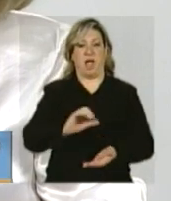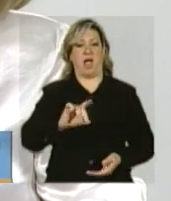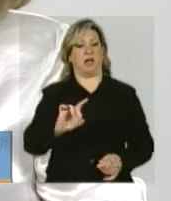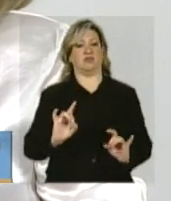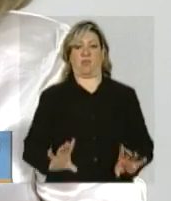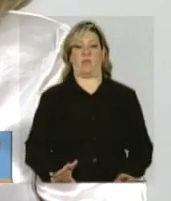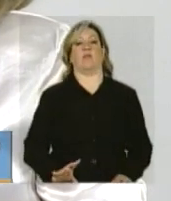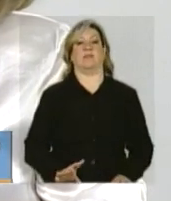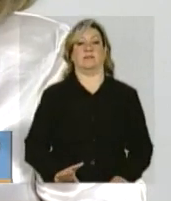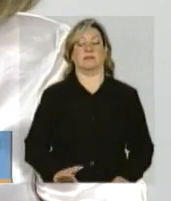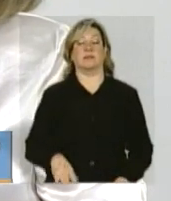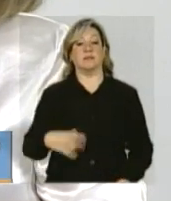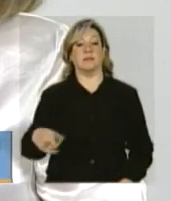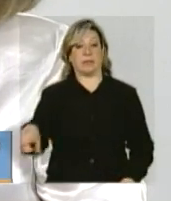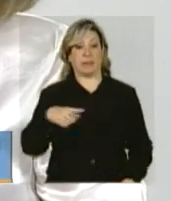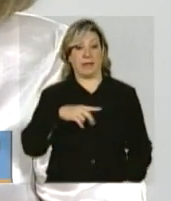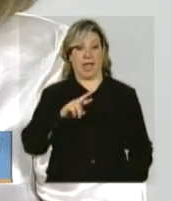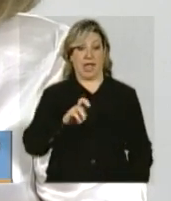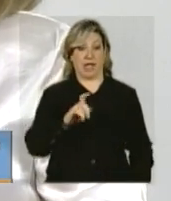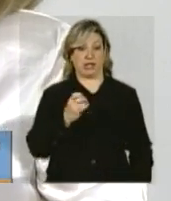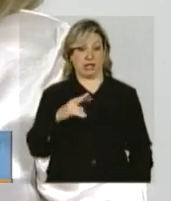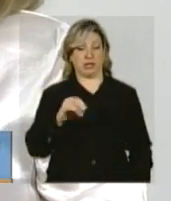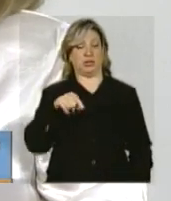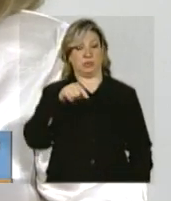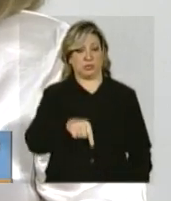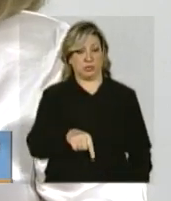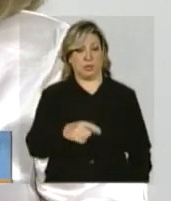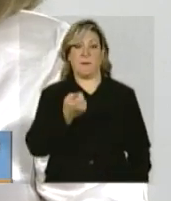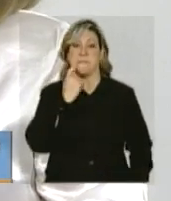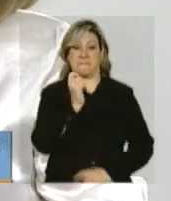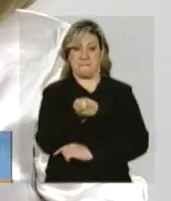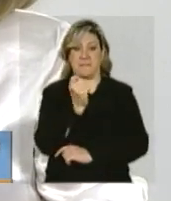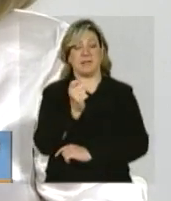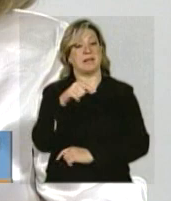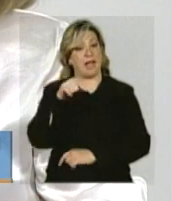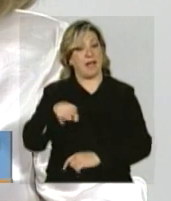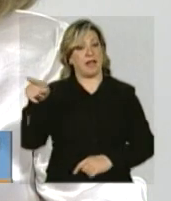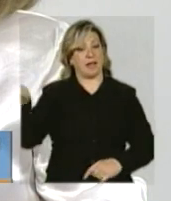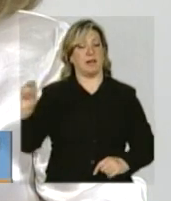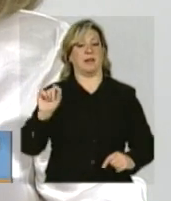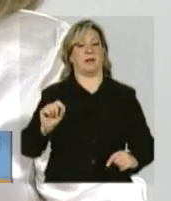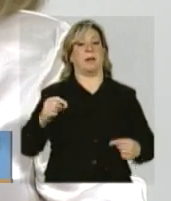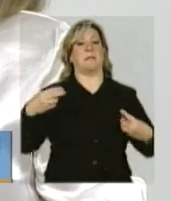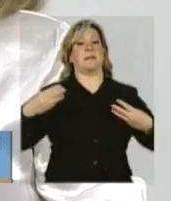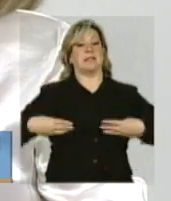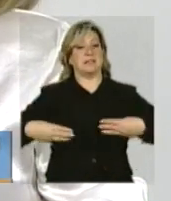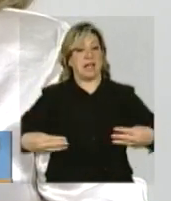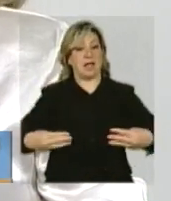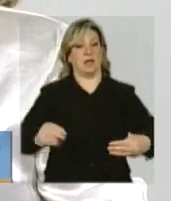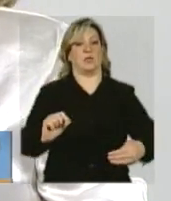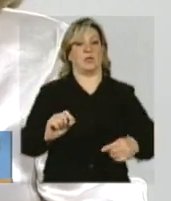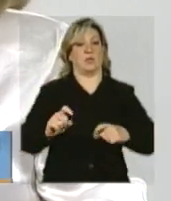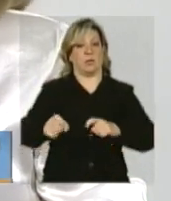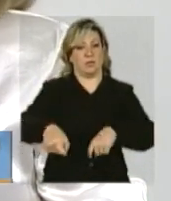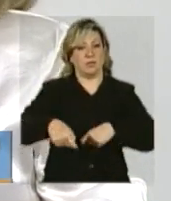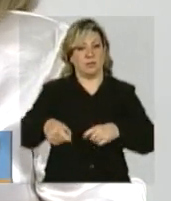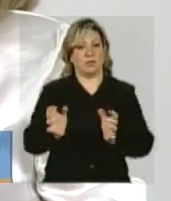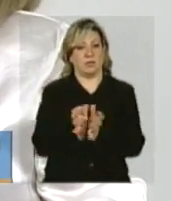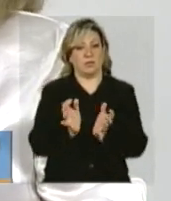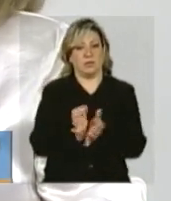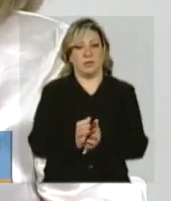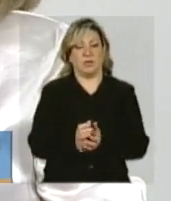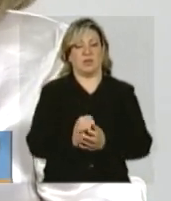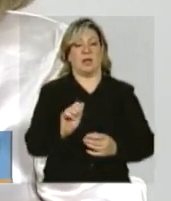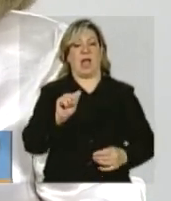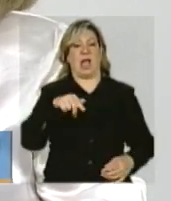pelo Ministério da Aquicultura e Pesca e dá direito ao pescador artesanal a acessar o seguro defesa e